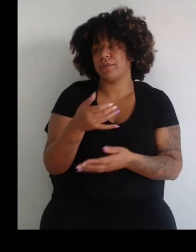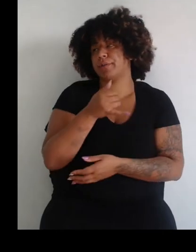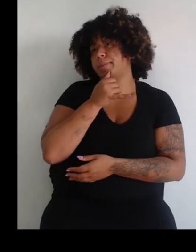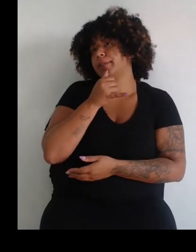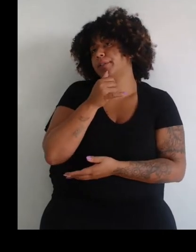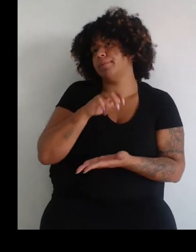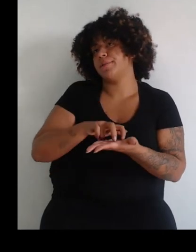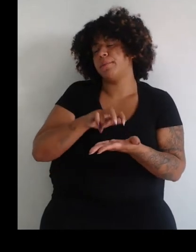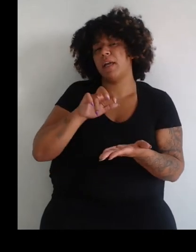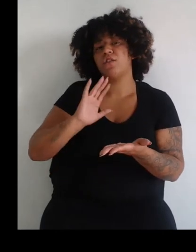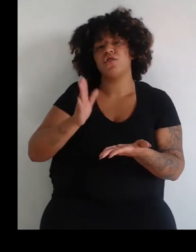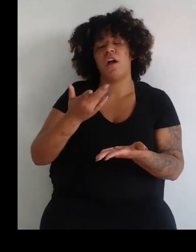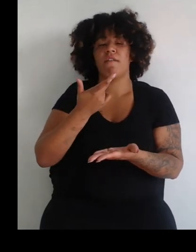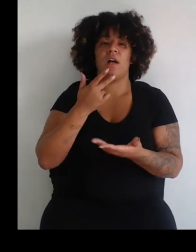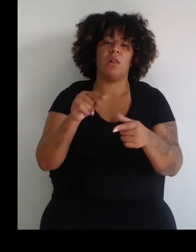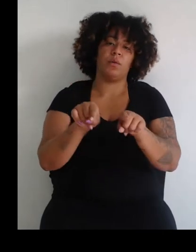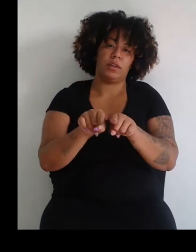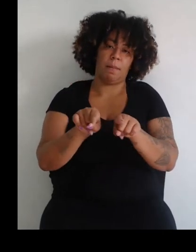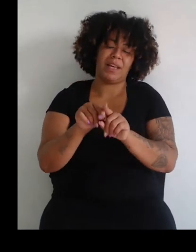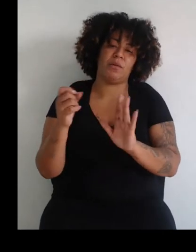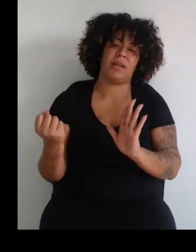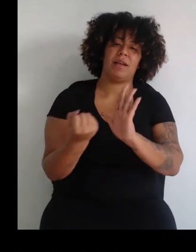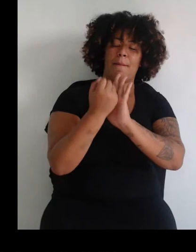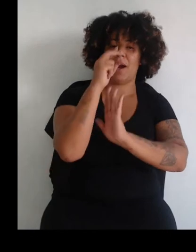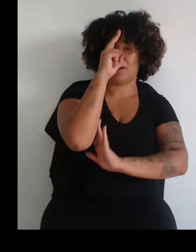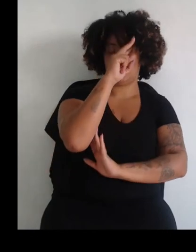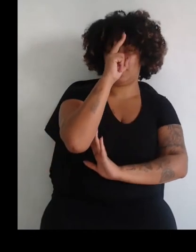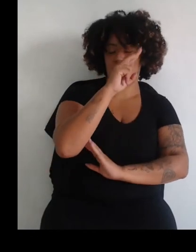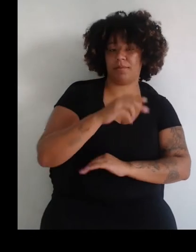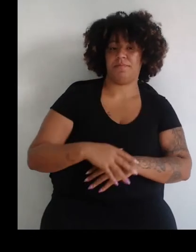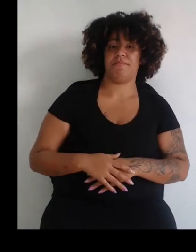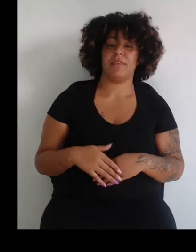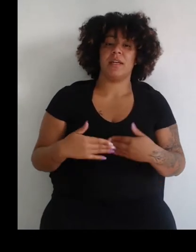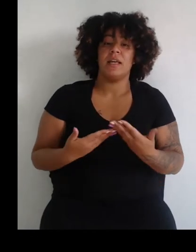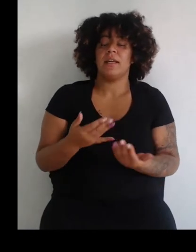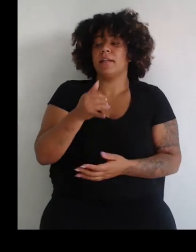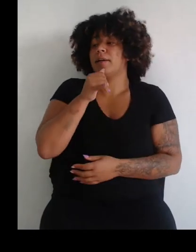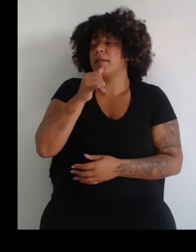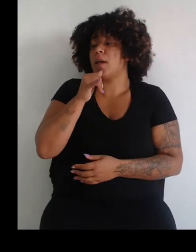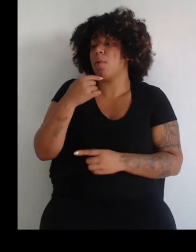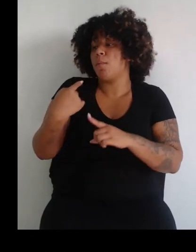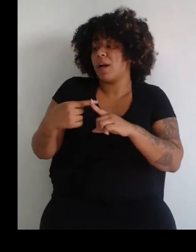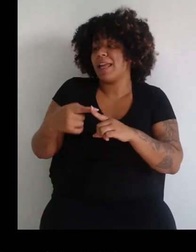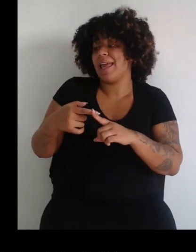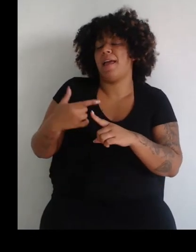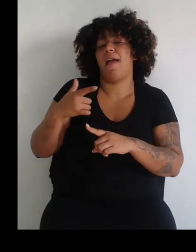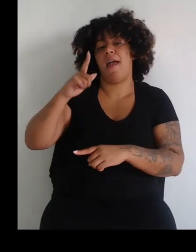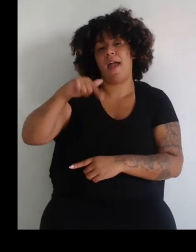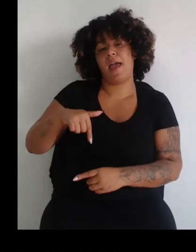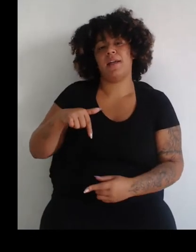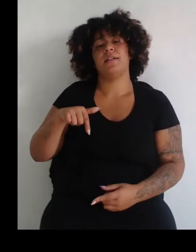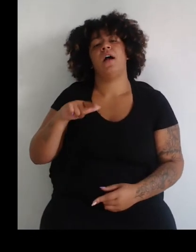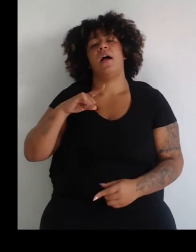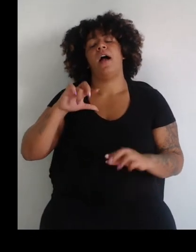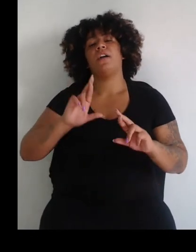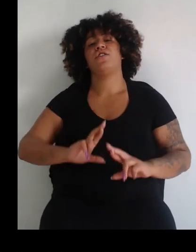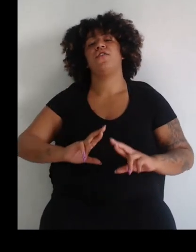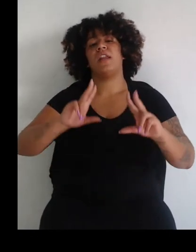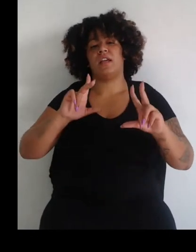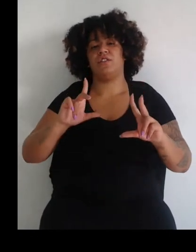falou sobre essa atenção histórica entre o fato de ser kuir e o ser um grande artista